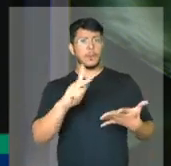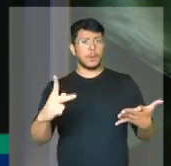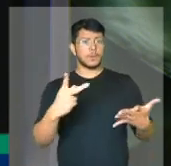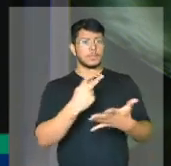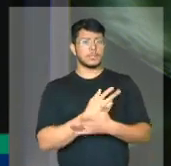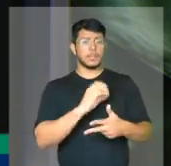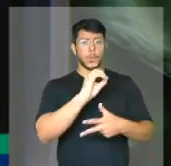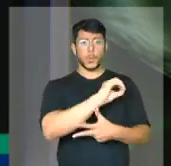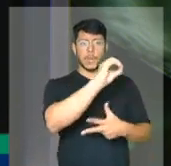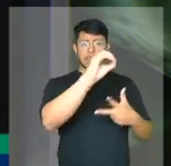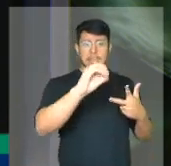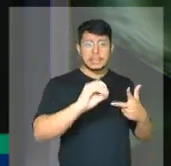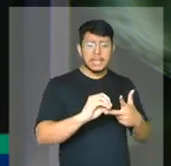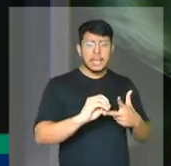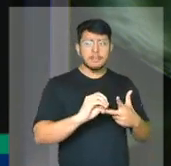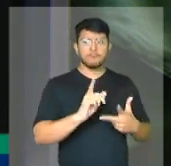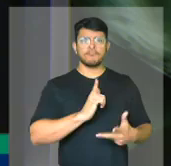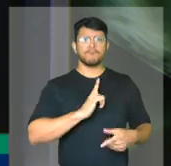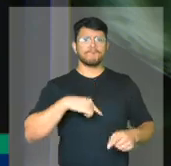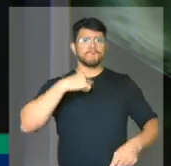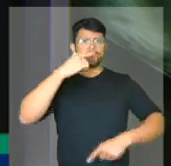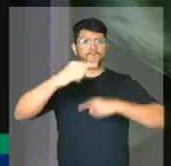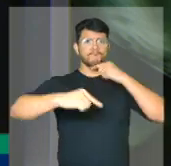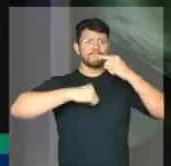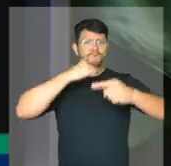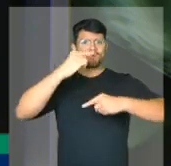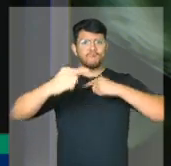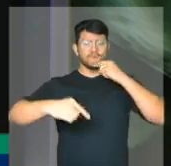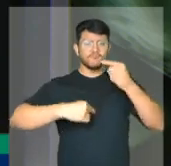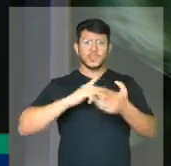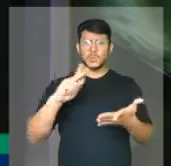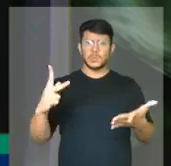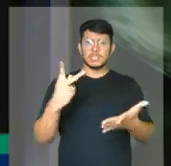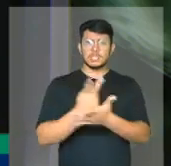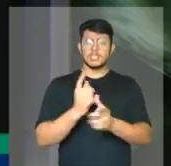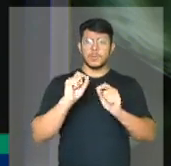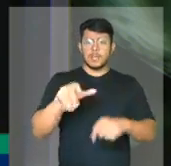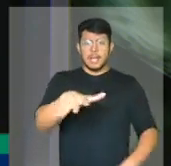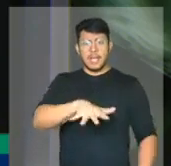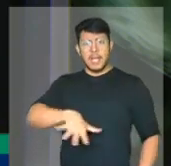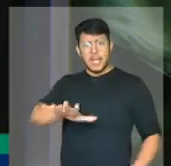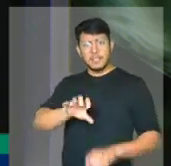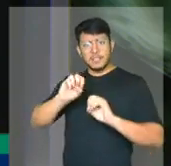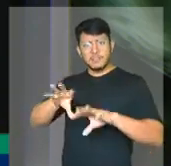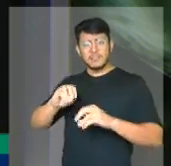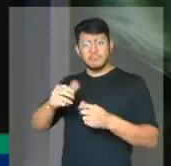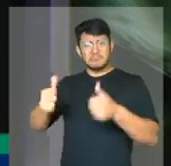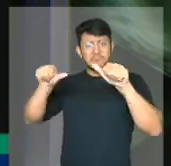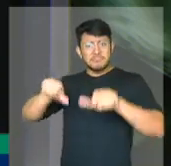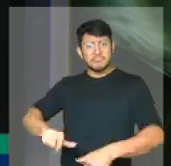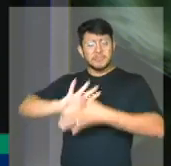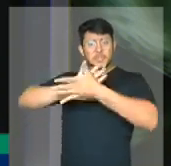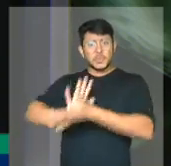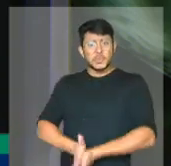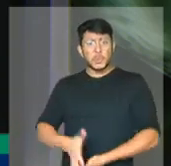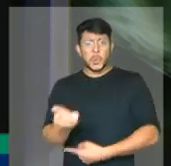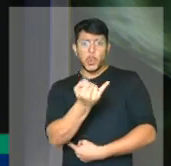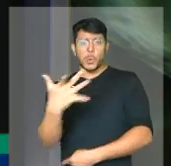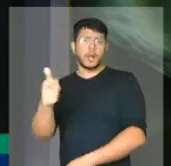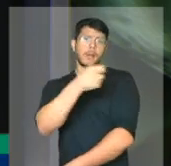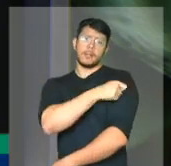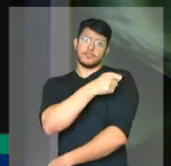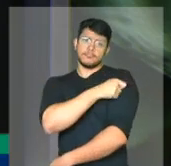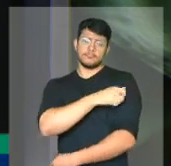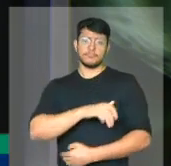que trouxe muitas dúvidas, trouxe um processo dentro da área da educação que prejudicou milhões de